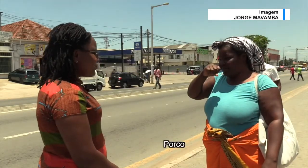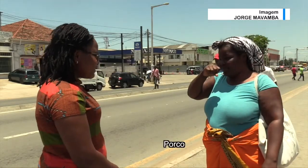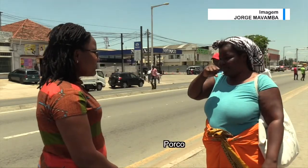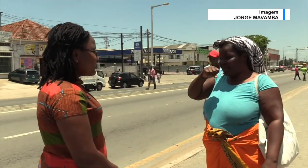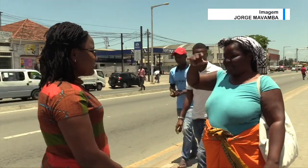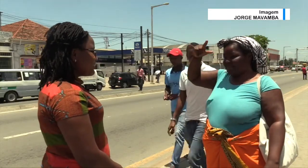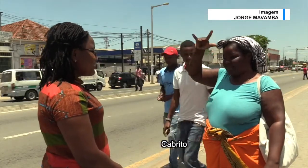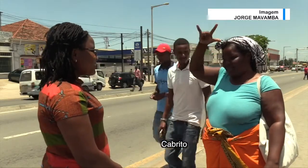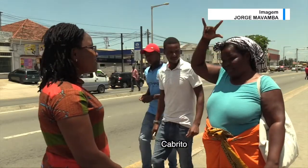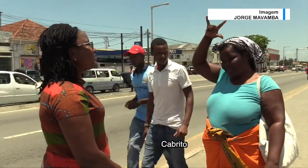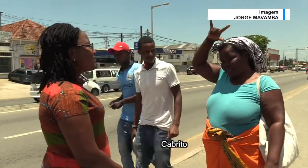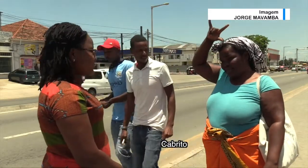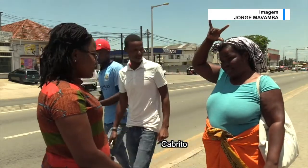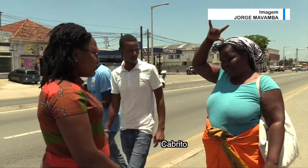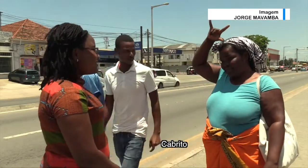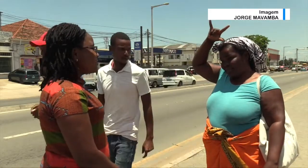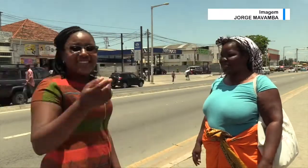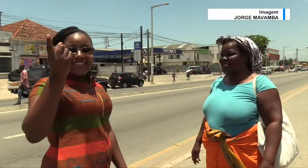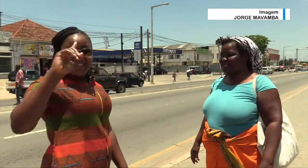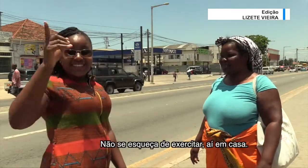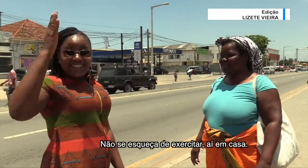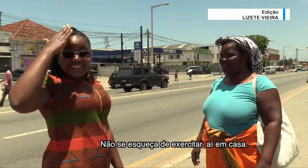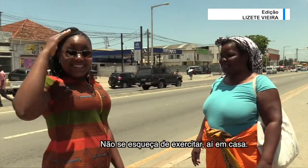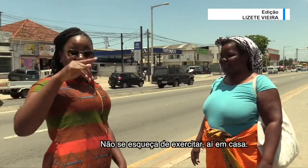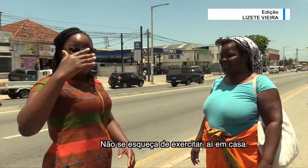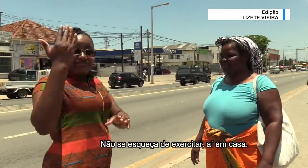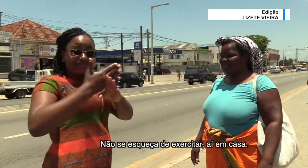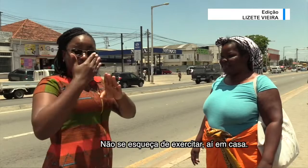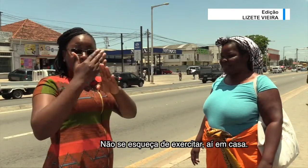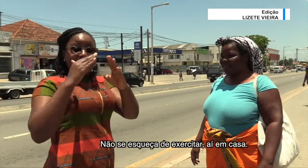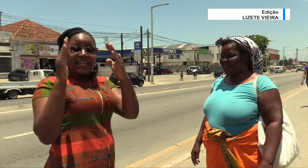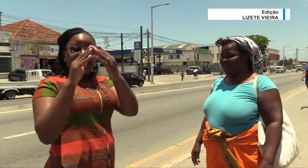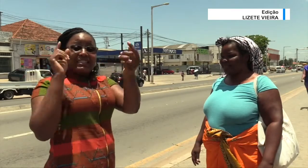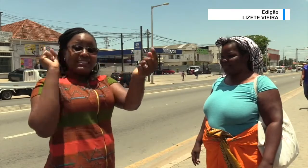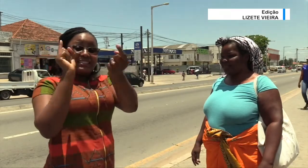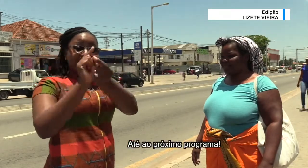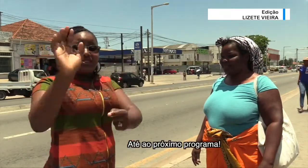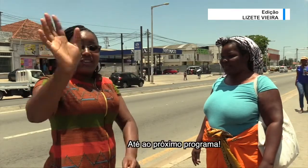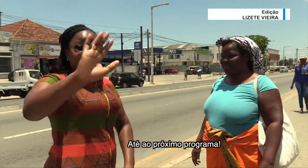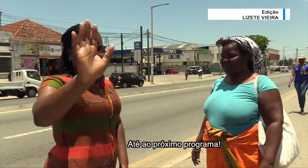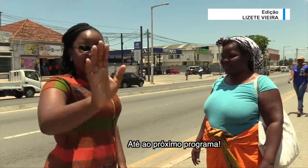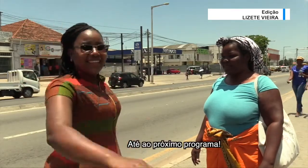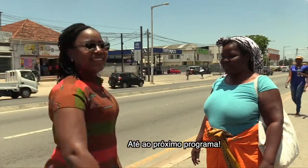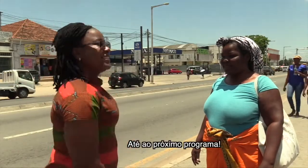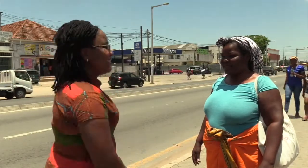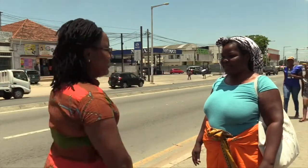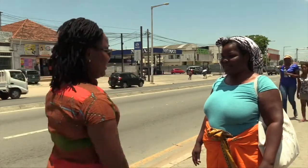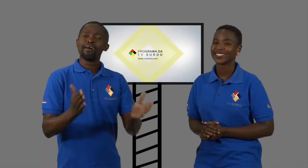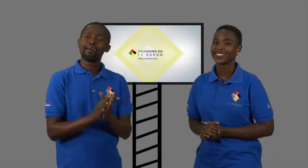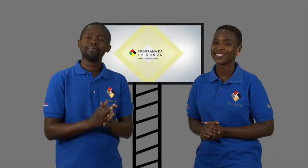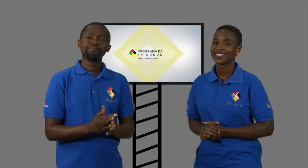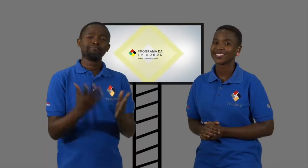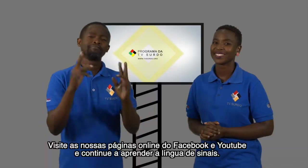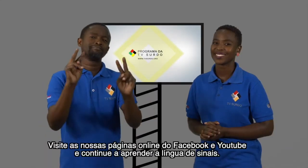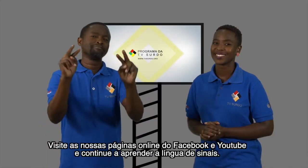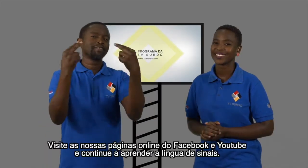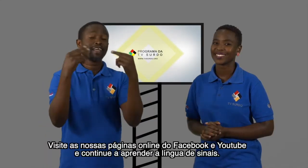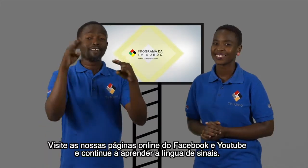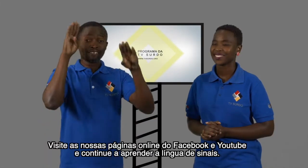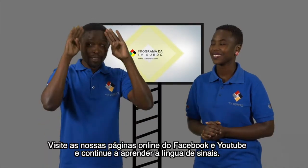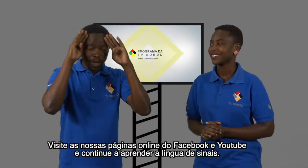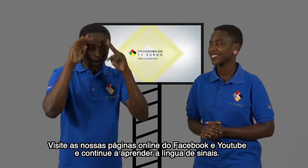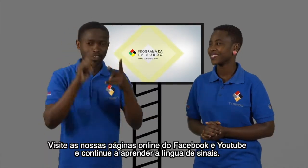porco. Cabrito, não se esqueça de exercitar aí em casa. Até o próximo programa. Visite as